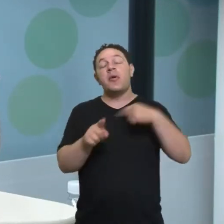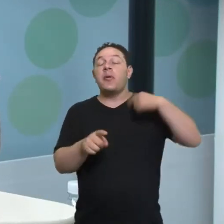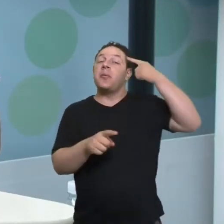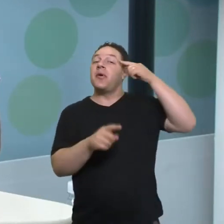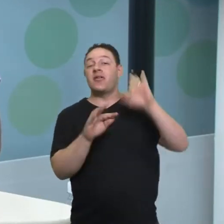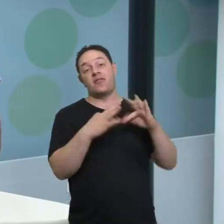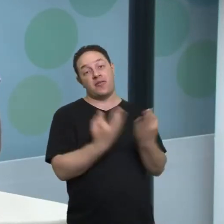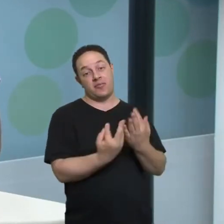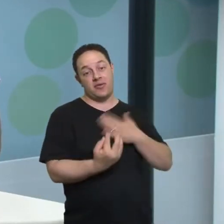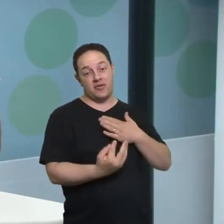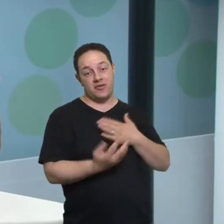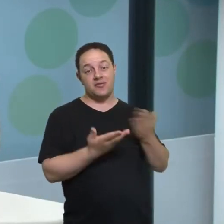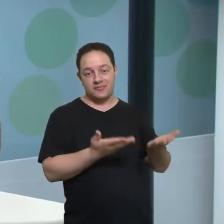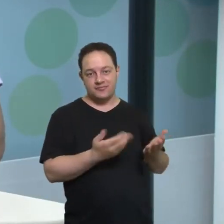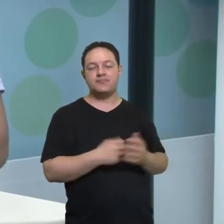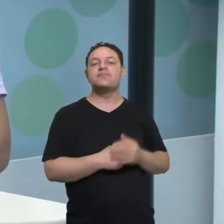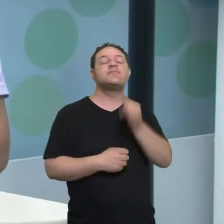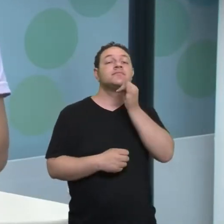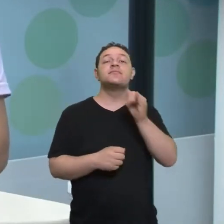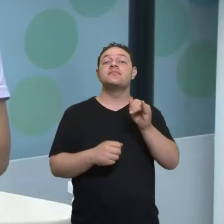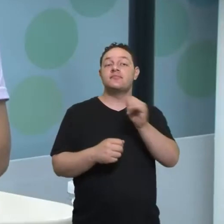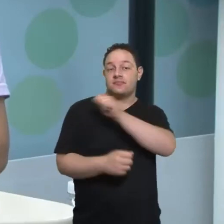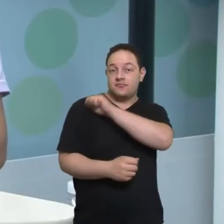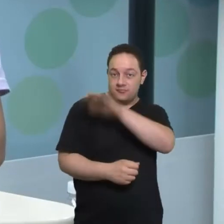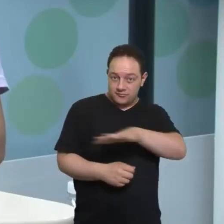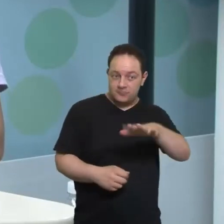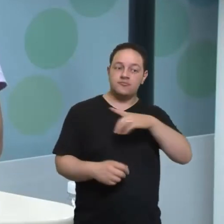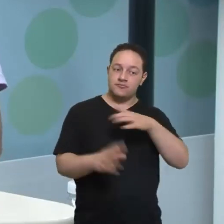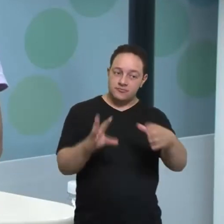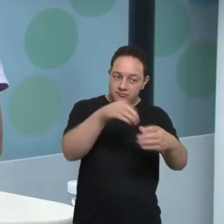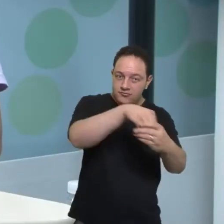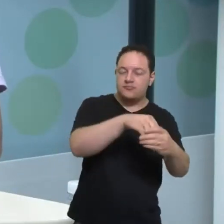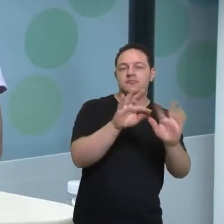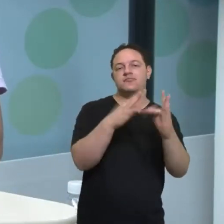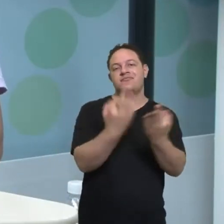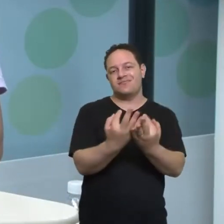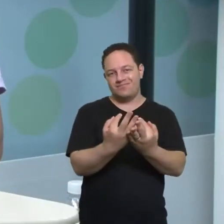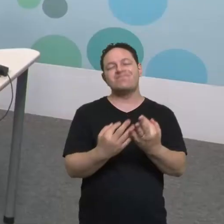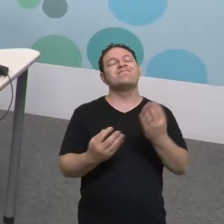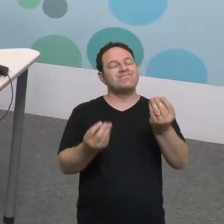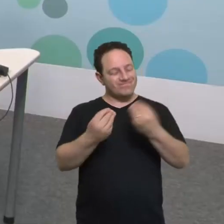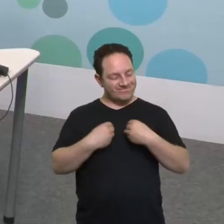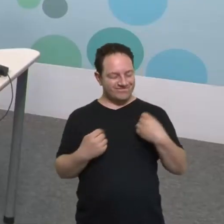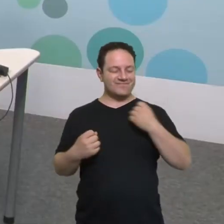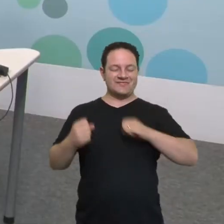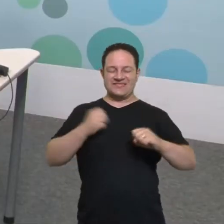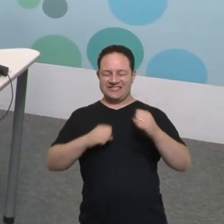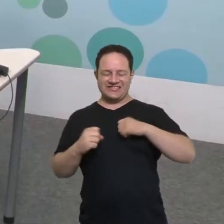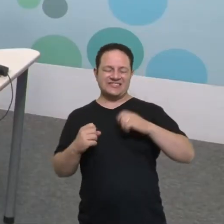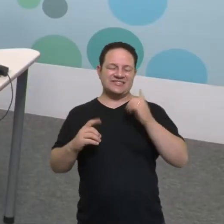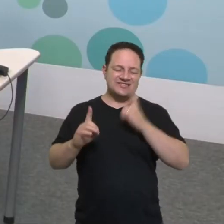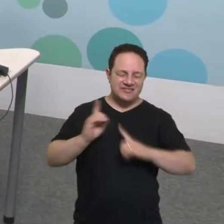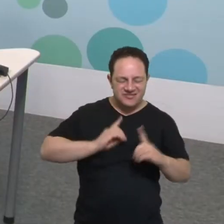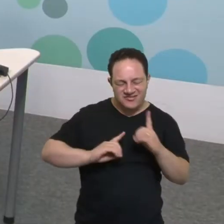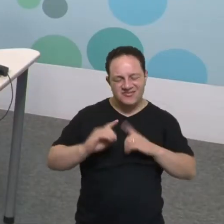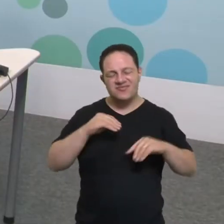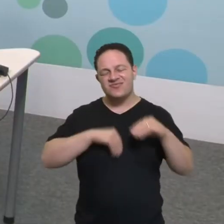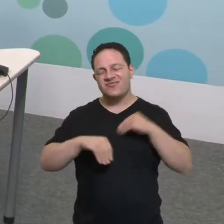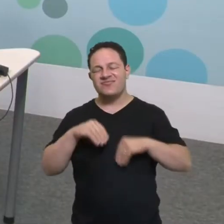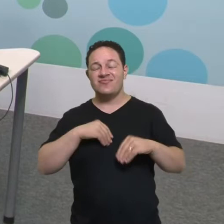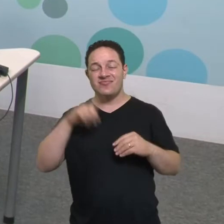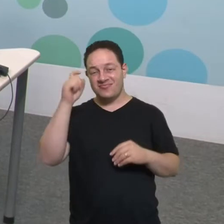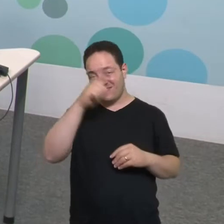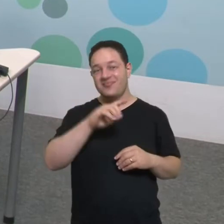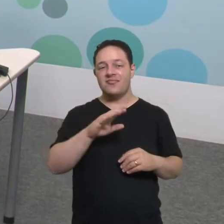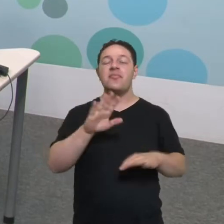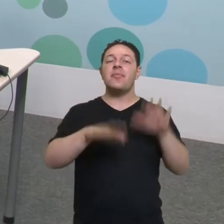família Então veja o aluno está inserido na família então isso gera mesmo ansiedade e depressão sem falar as